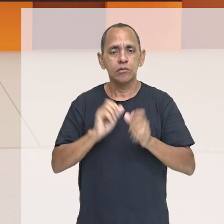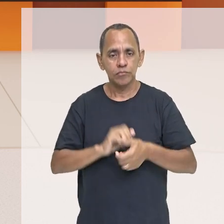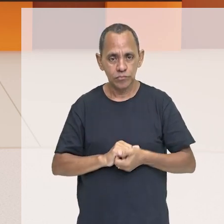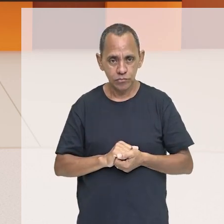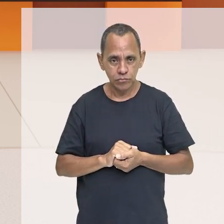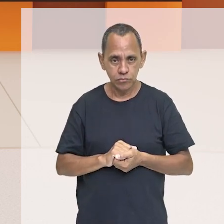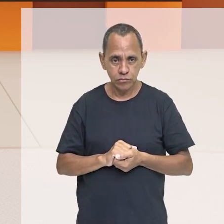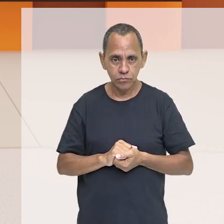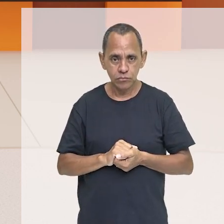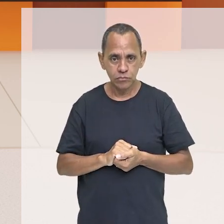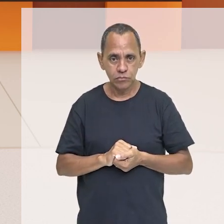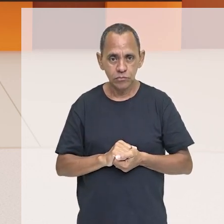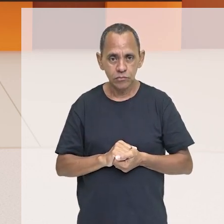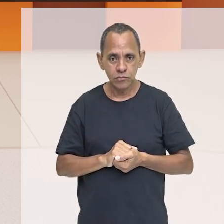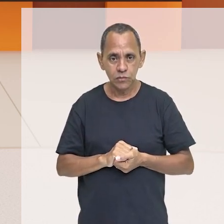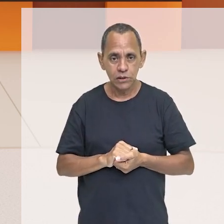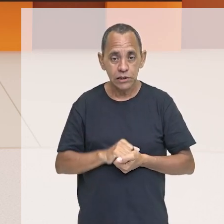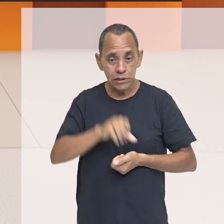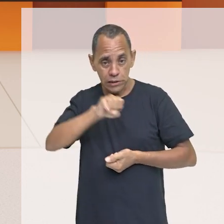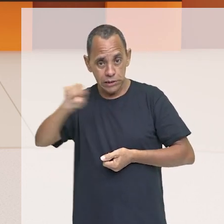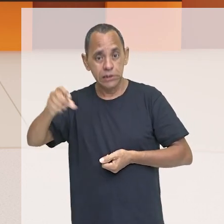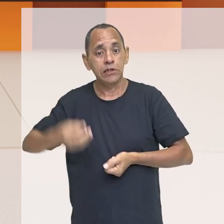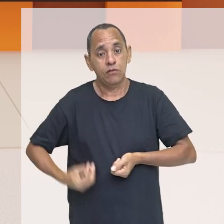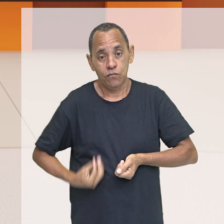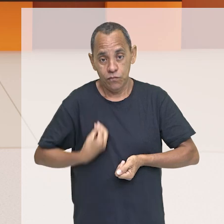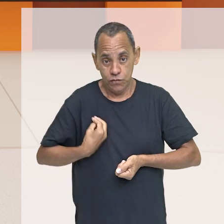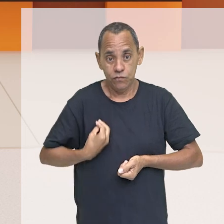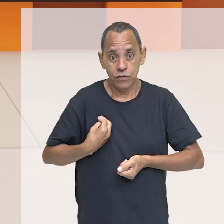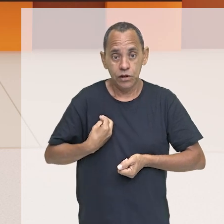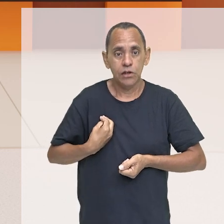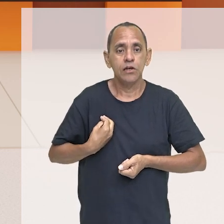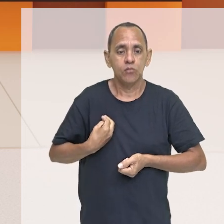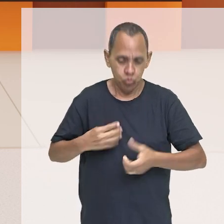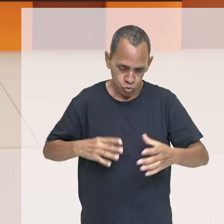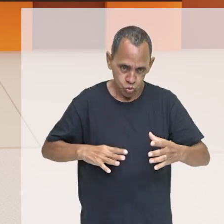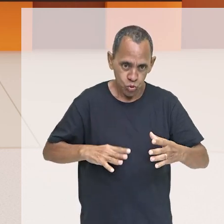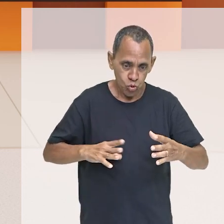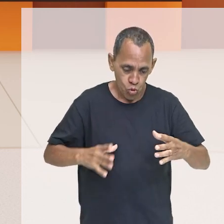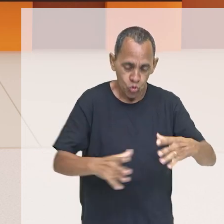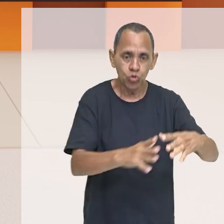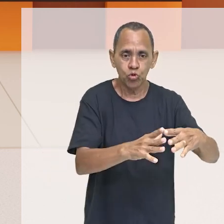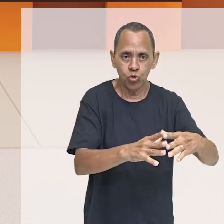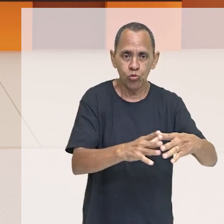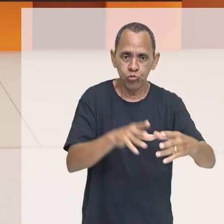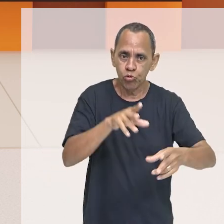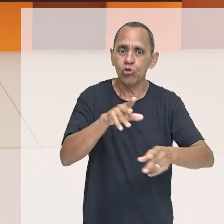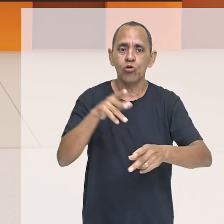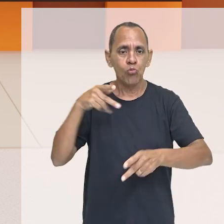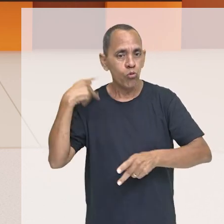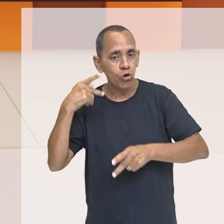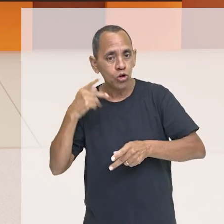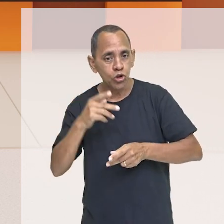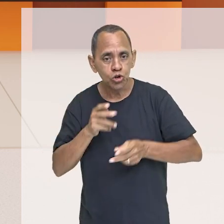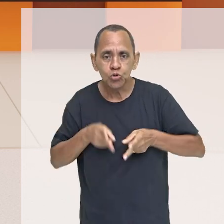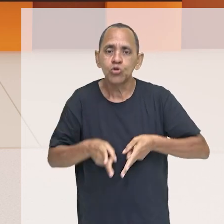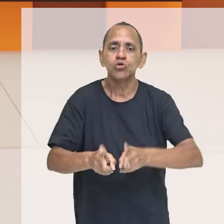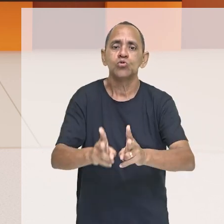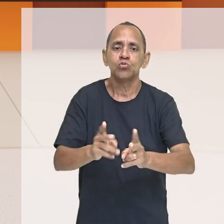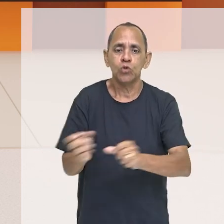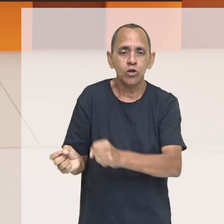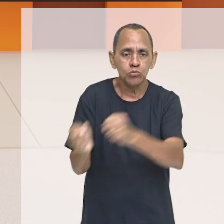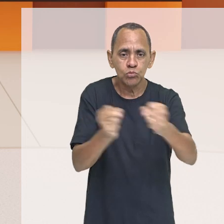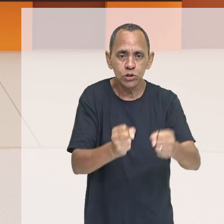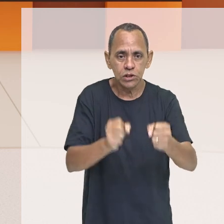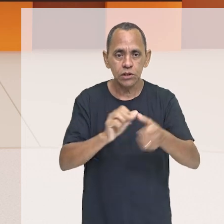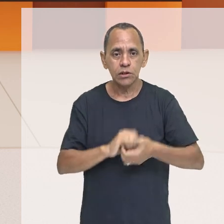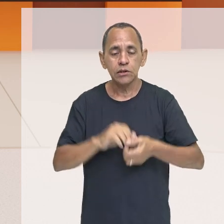assim, enquanto estiverem vivos, ou o seu grupo político no poder. E aí eles buscam